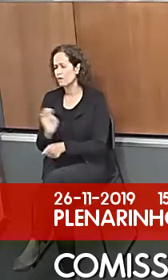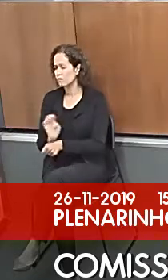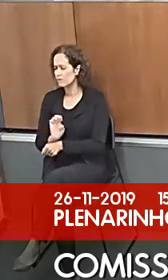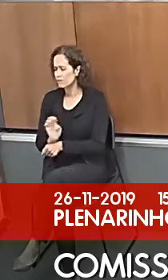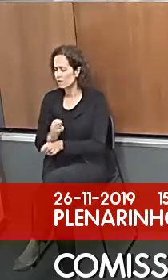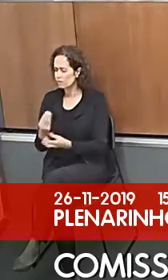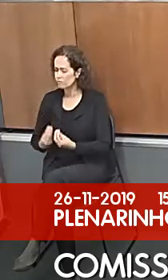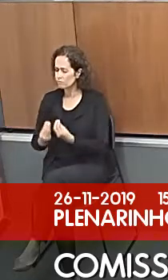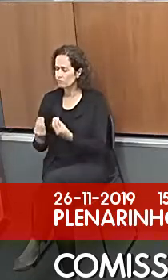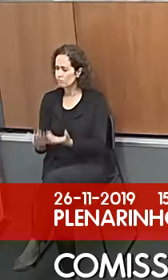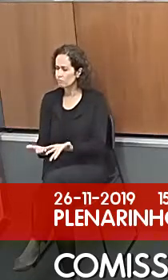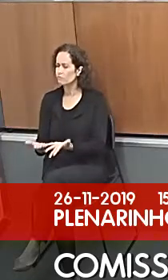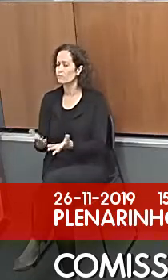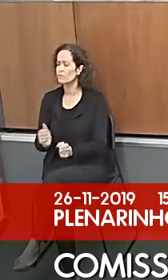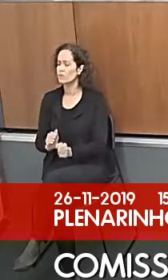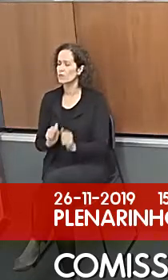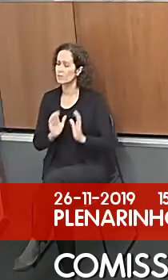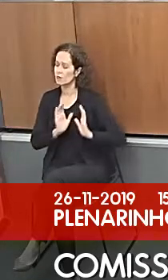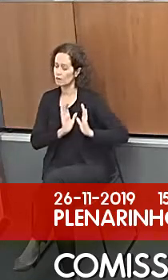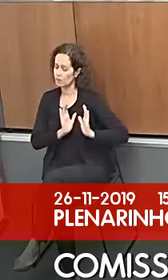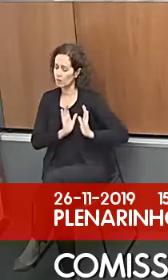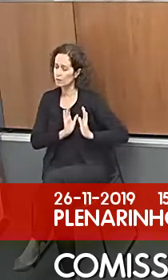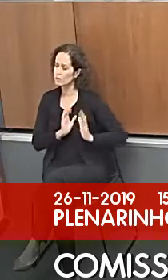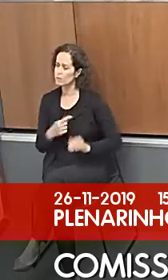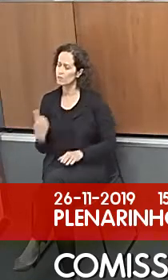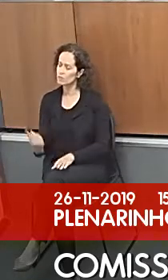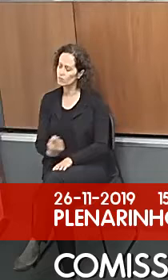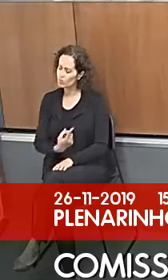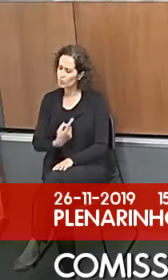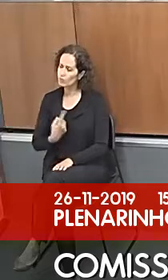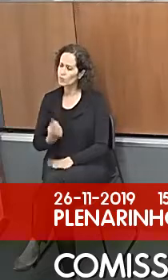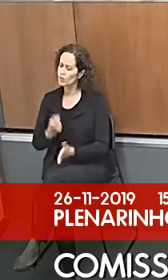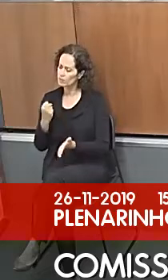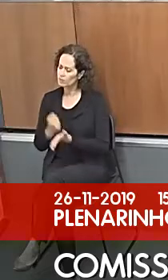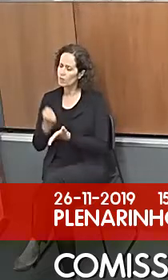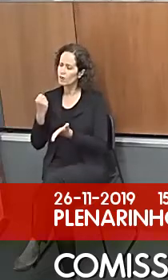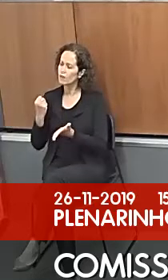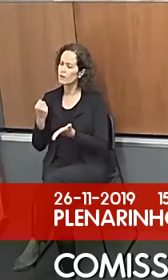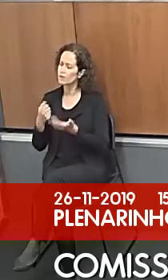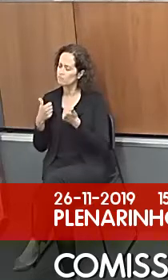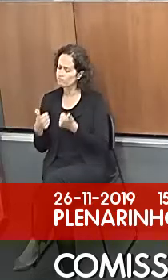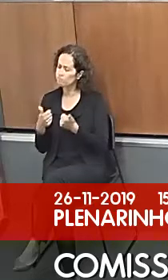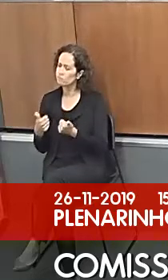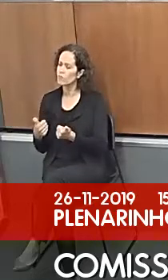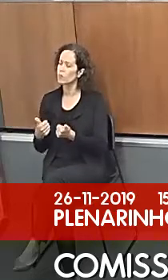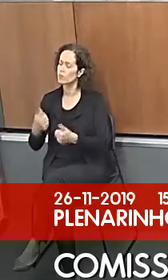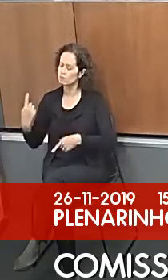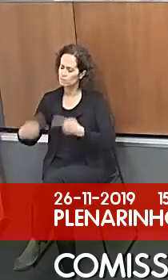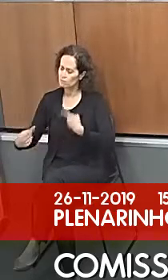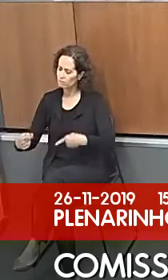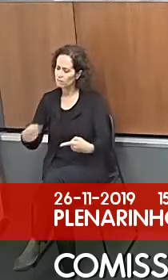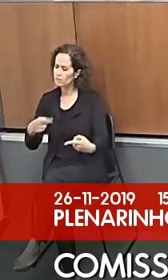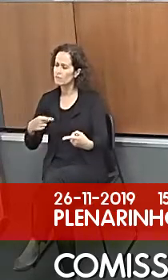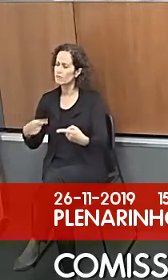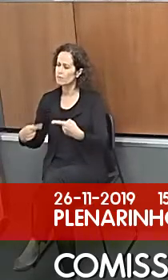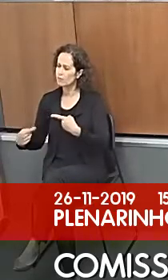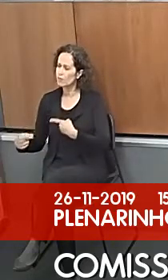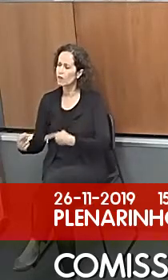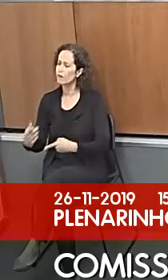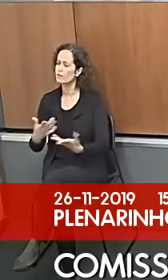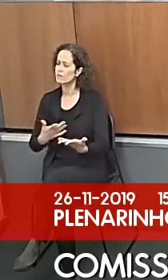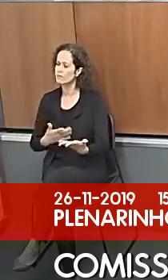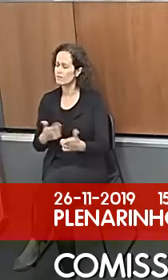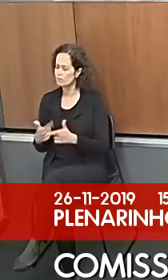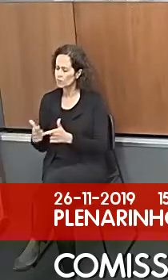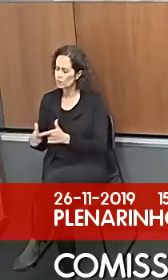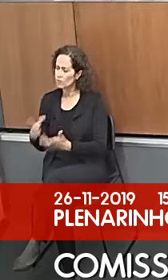APAES e por aí vai. A gente tem feito aqui realmente uma marca muito positiva nos debates das causas que é